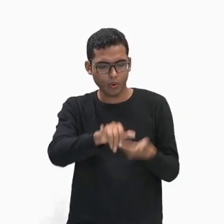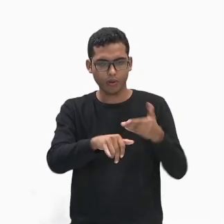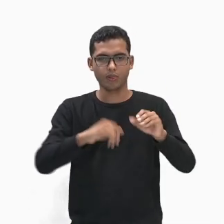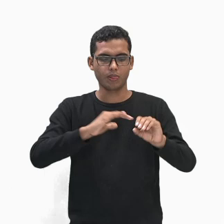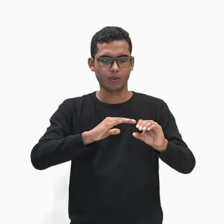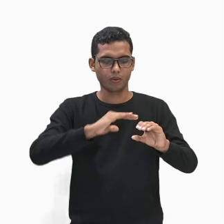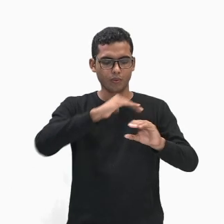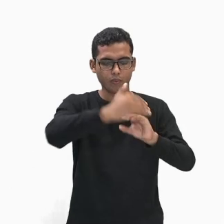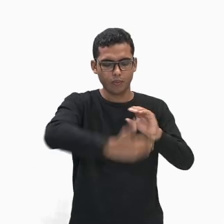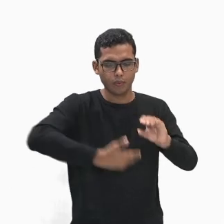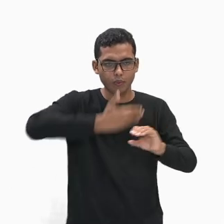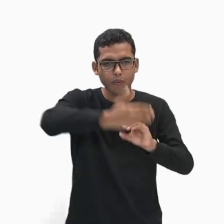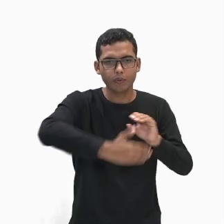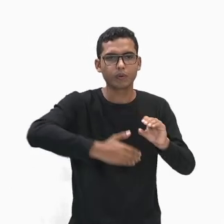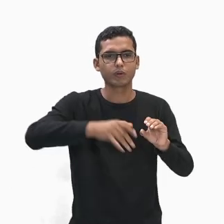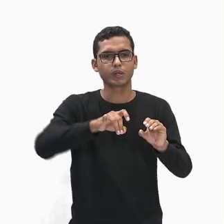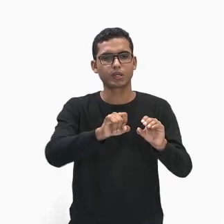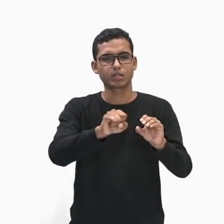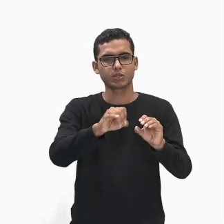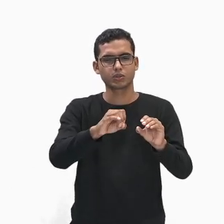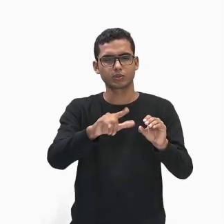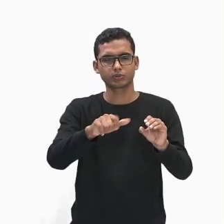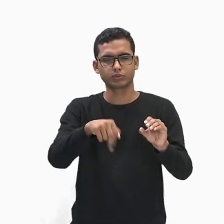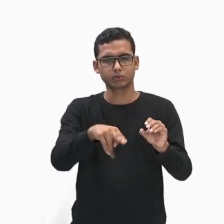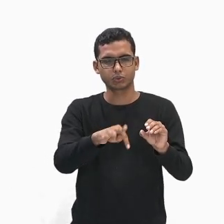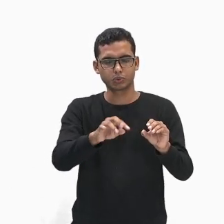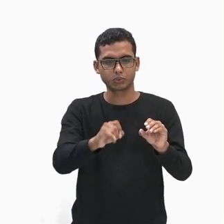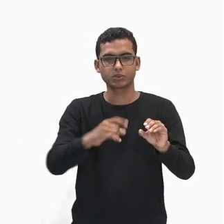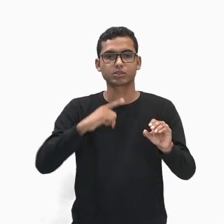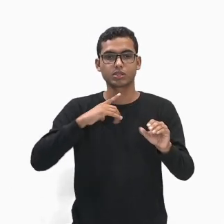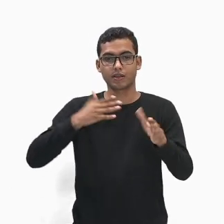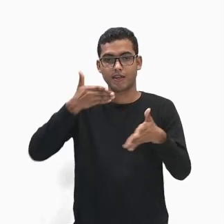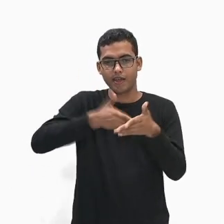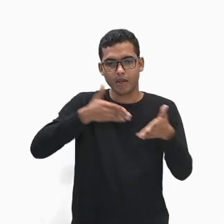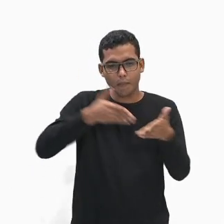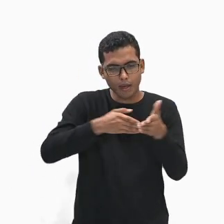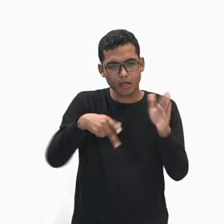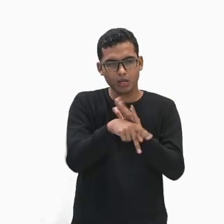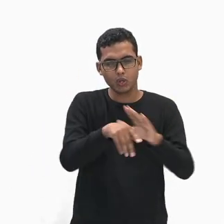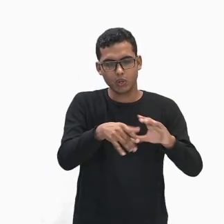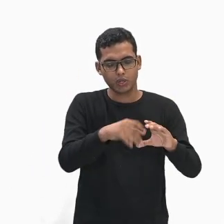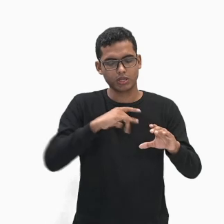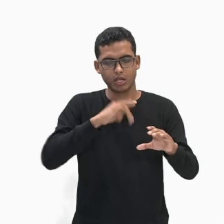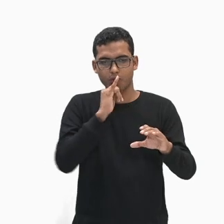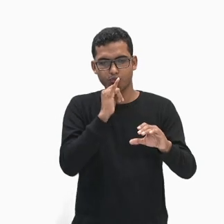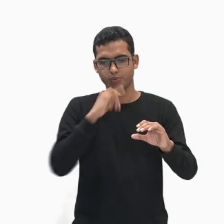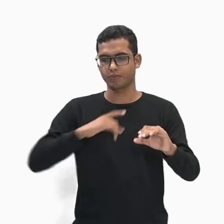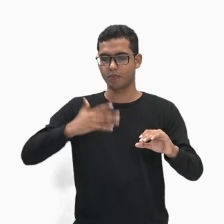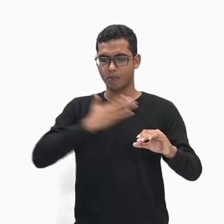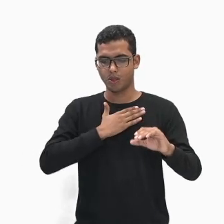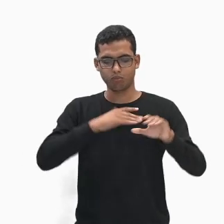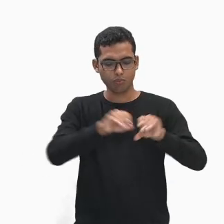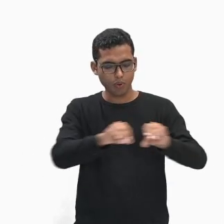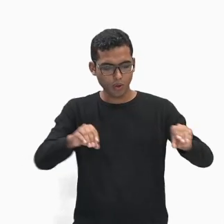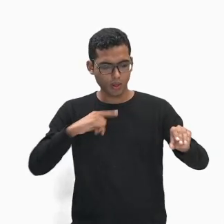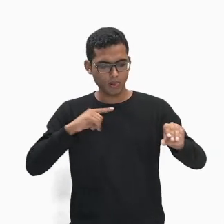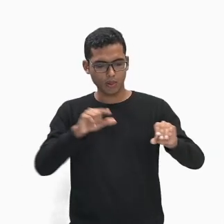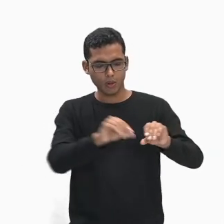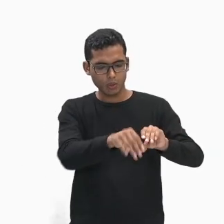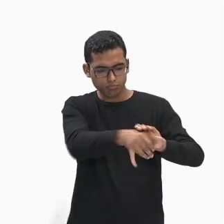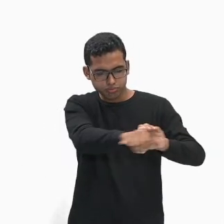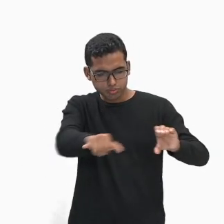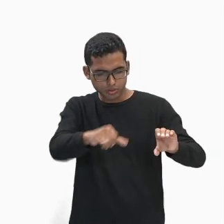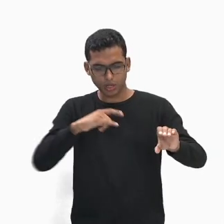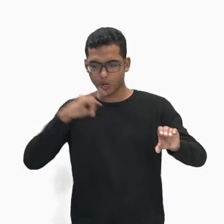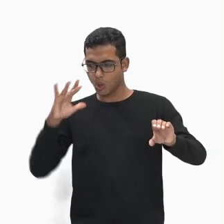sejam passadas de um corpo para o outro. Logo, qual é a nossa diferença? Olha aí, Diferença: